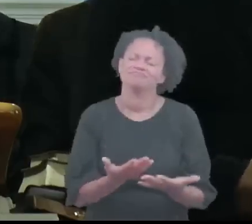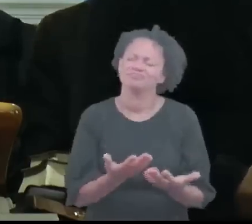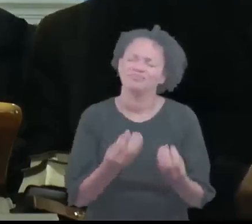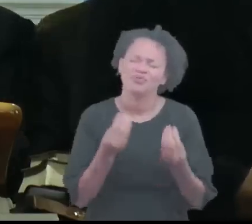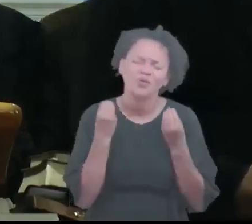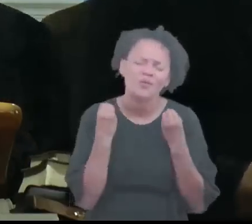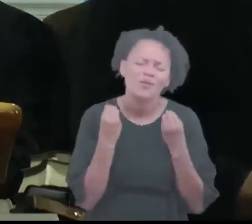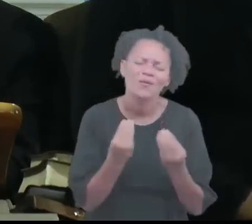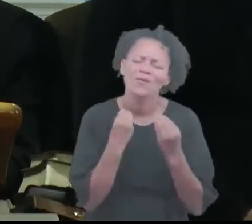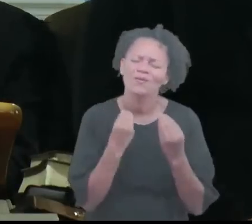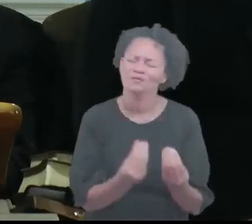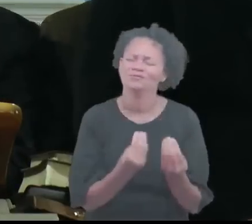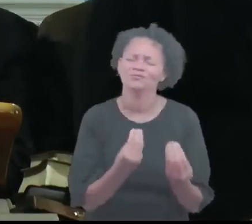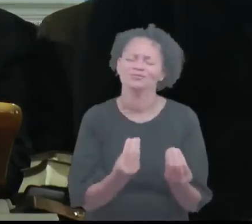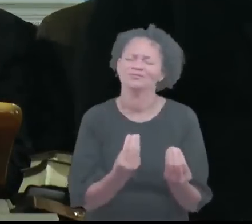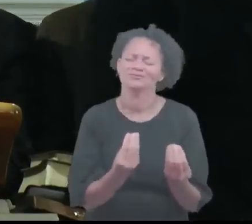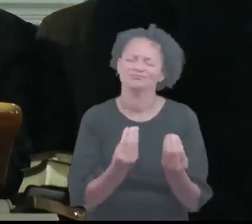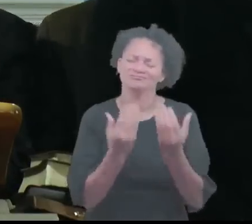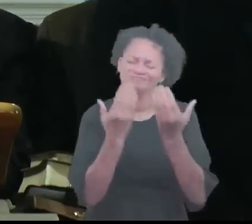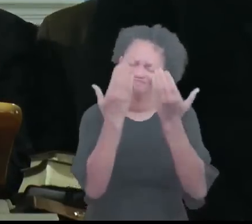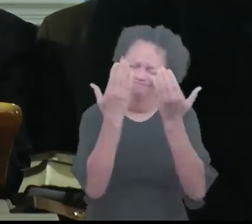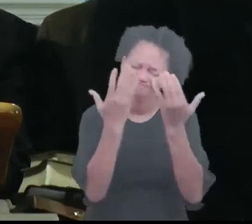como és